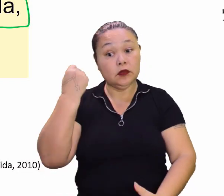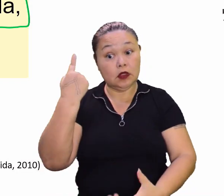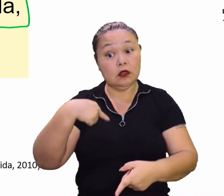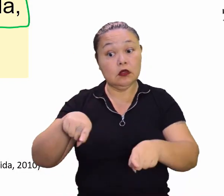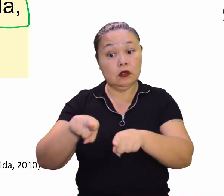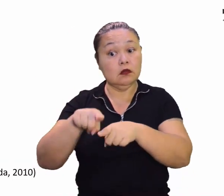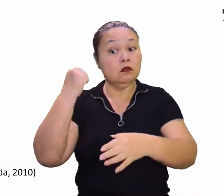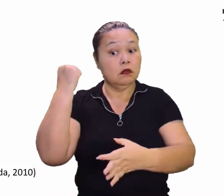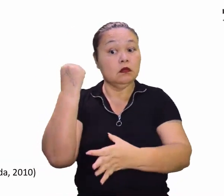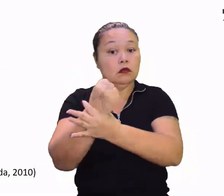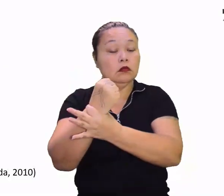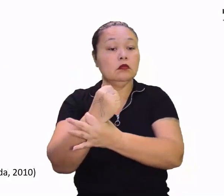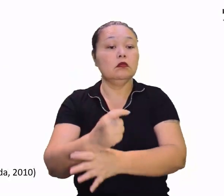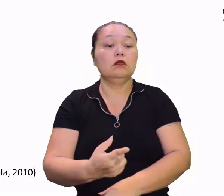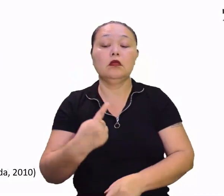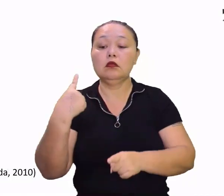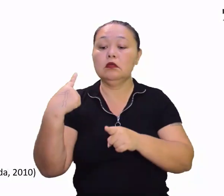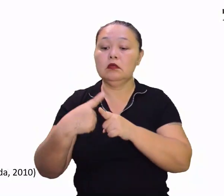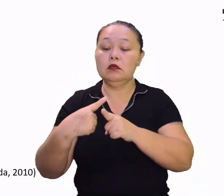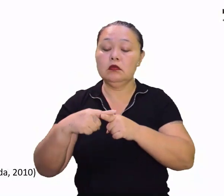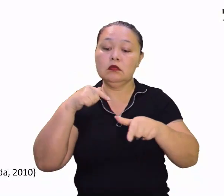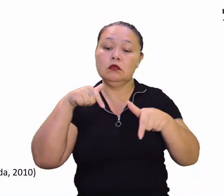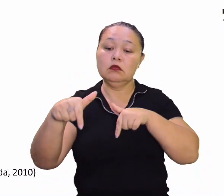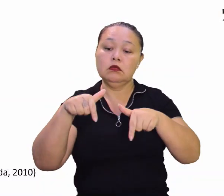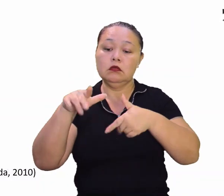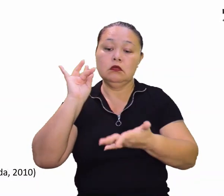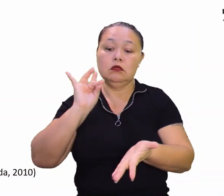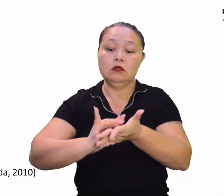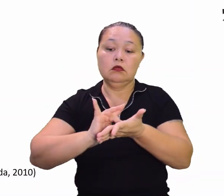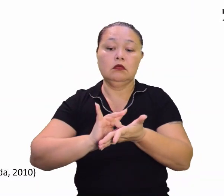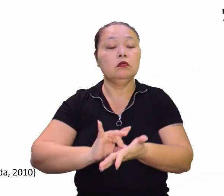né? Garantida porque a galera trabalha realmente.